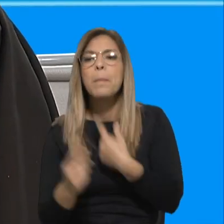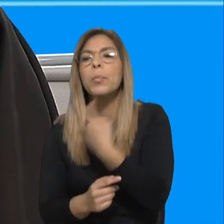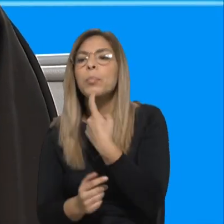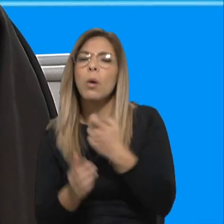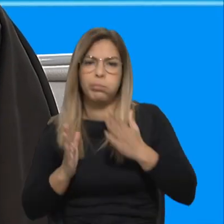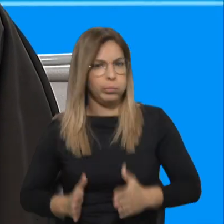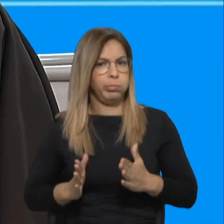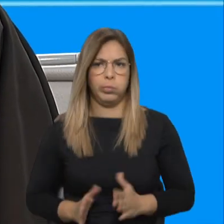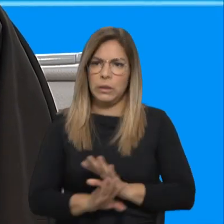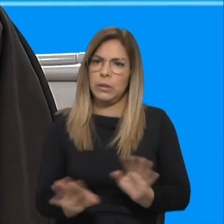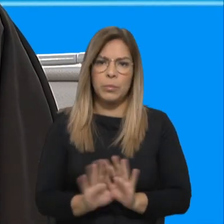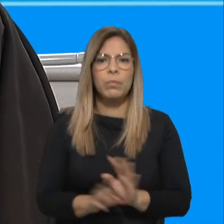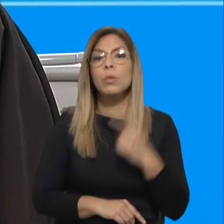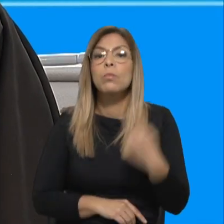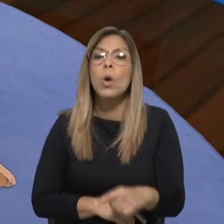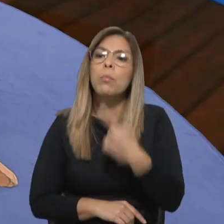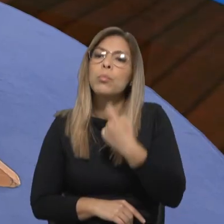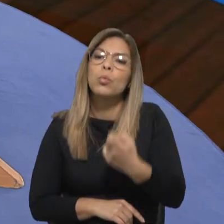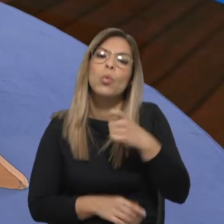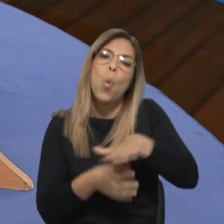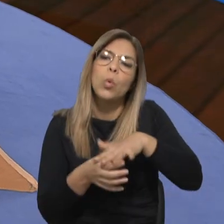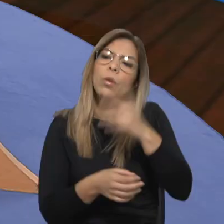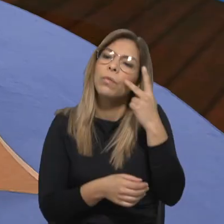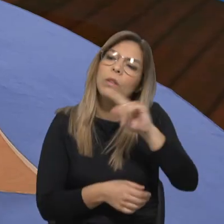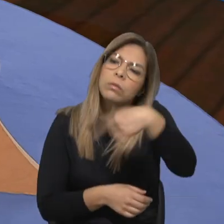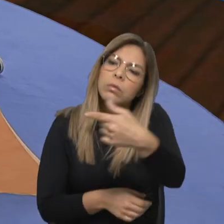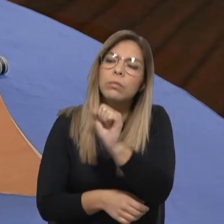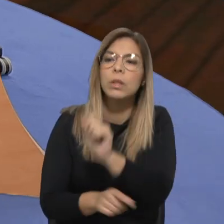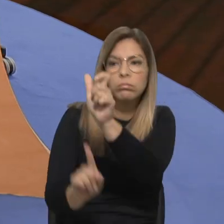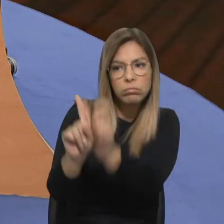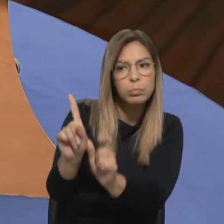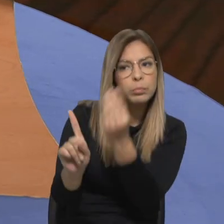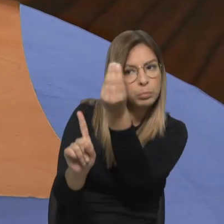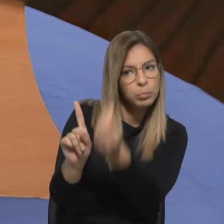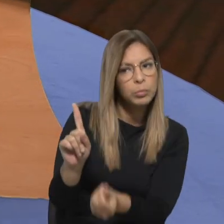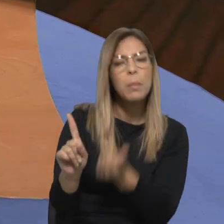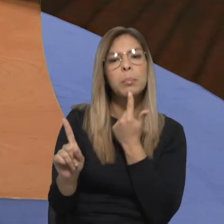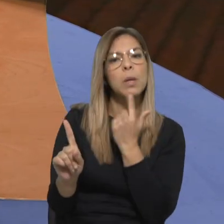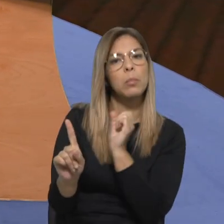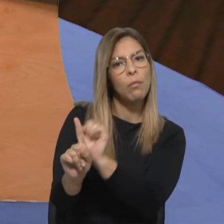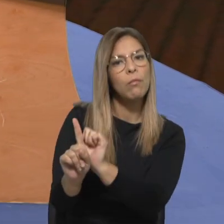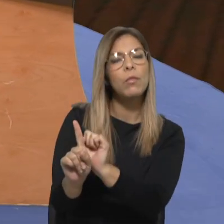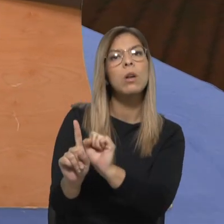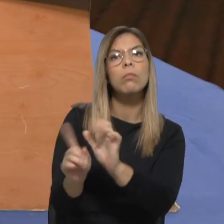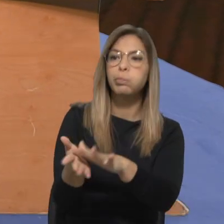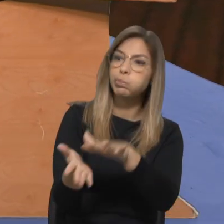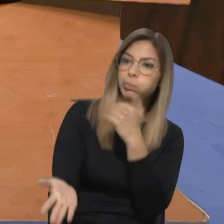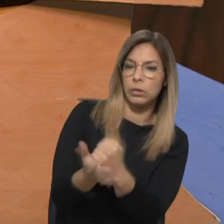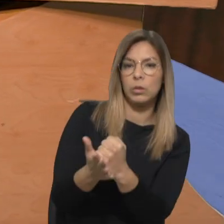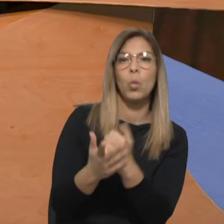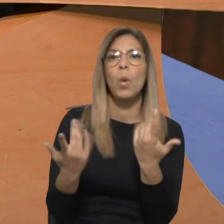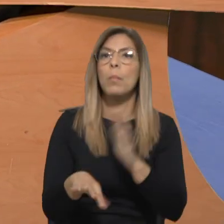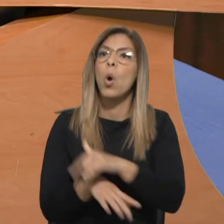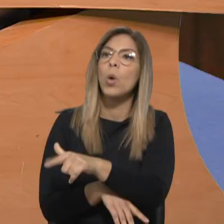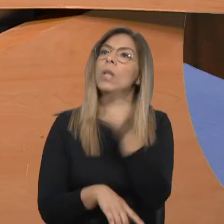nada. Fazemos perguntas sobre outras áreas da vida da pessoa porque gostamos de conhecer a pessoa e é importante conhecer a pessoa no seu todo e não apenas